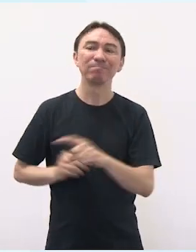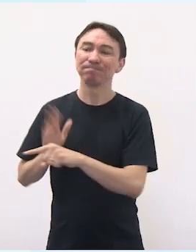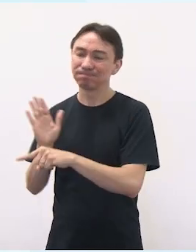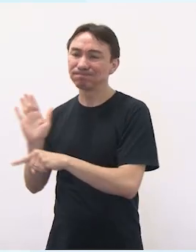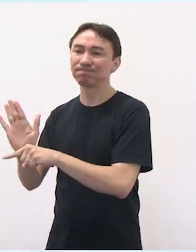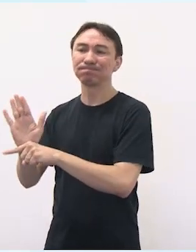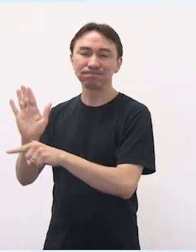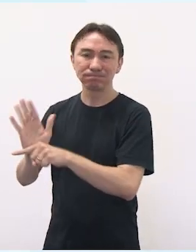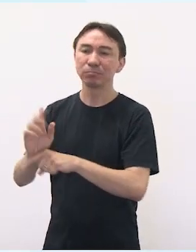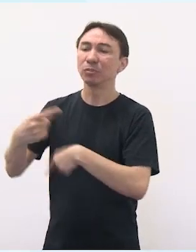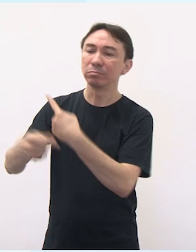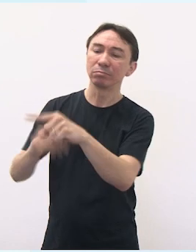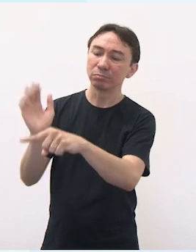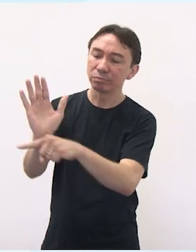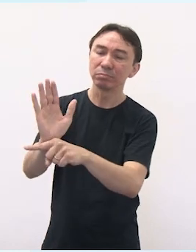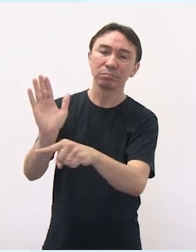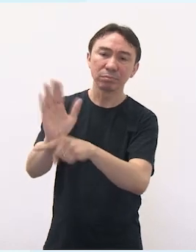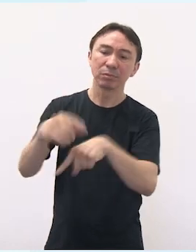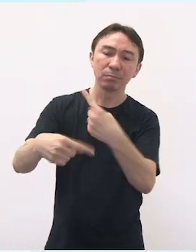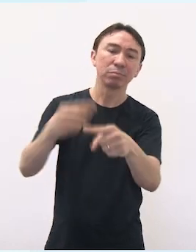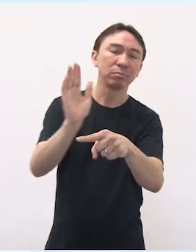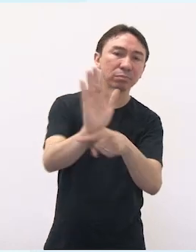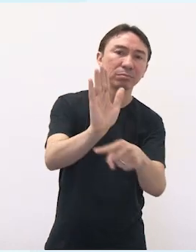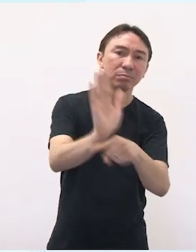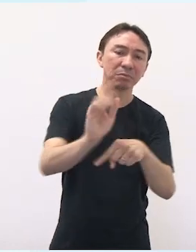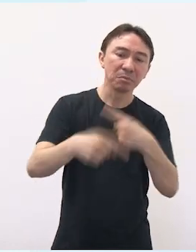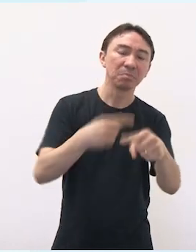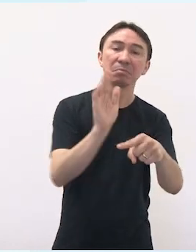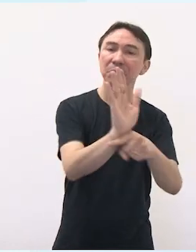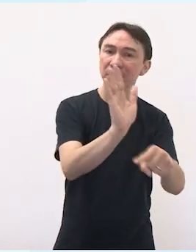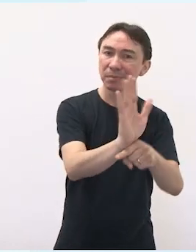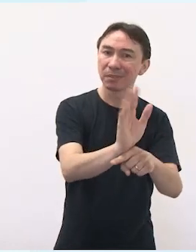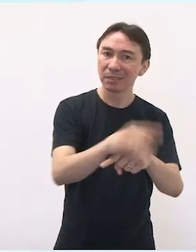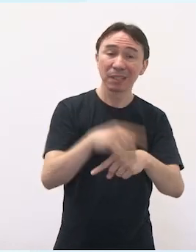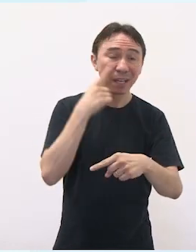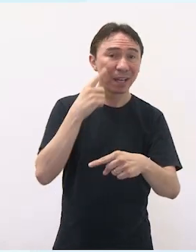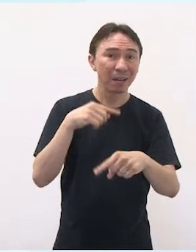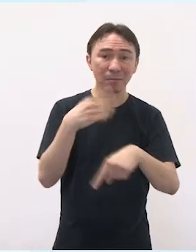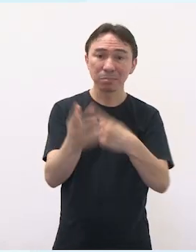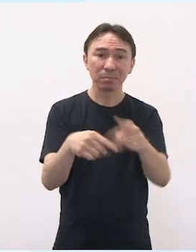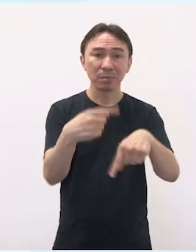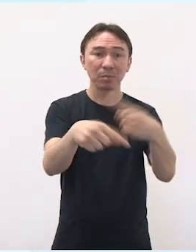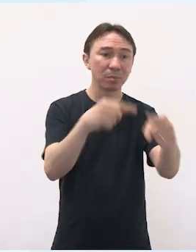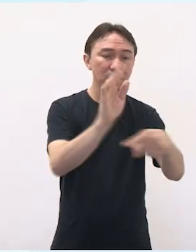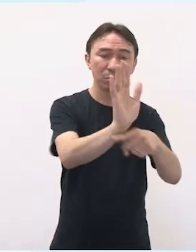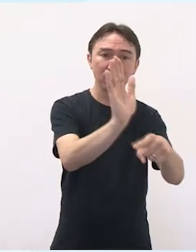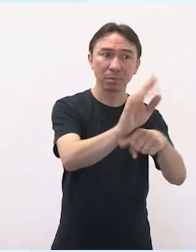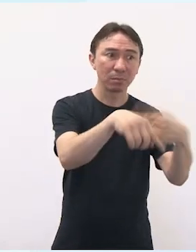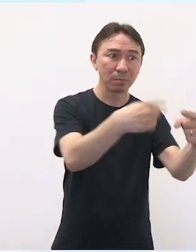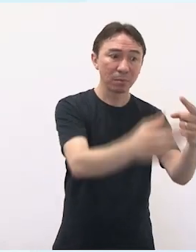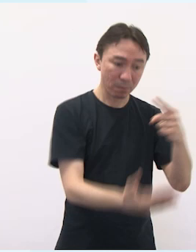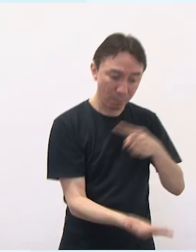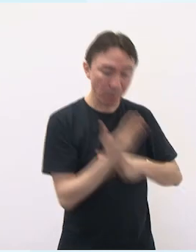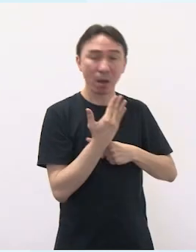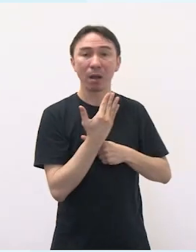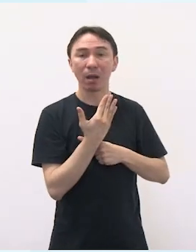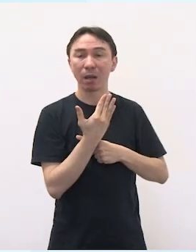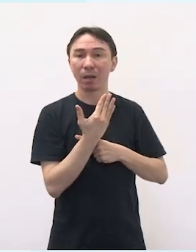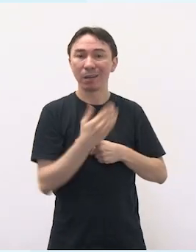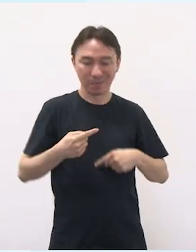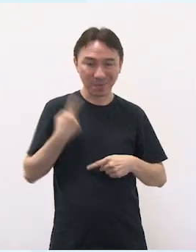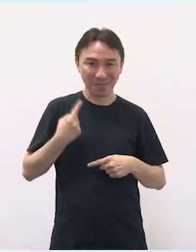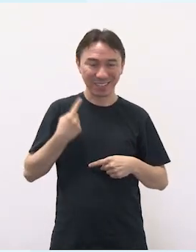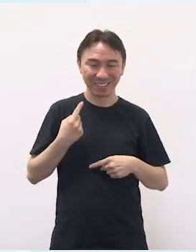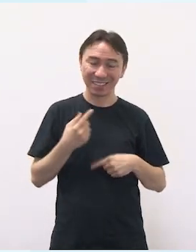de ações positivas, né, gerando uma enorme corrente que acaba voltando para aquela primeira pessoa, né, que fez a primeira ação. Então,